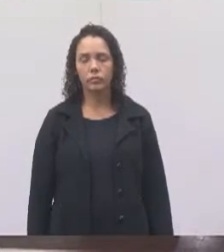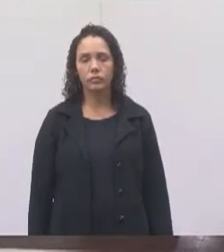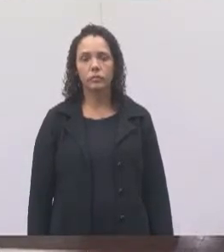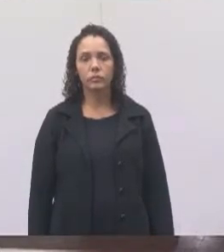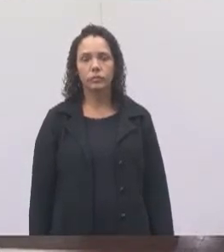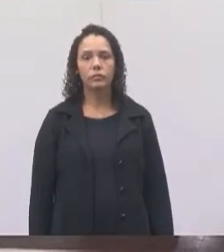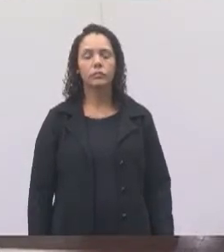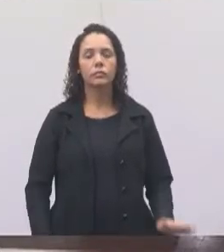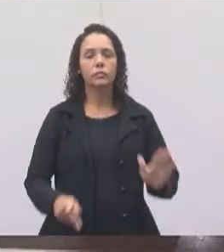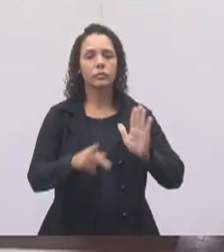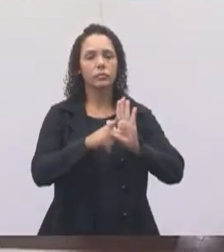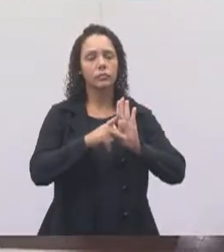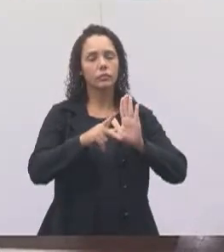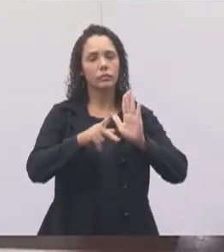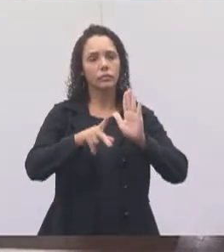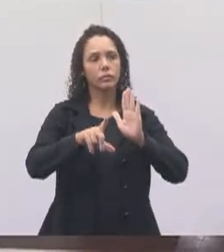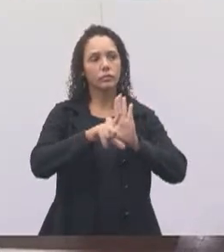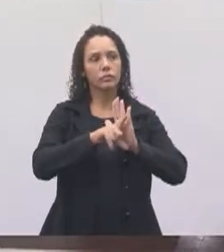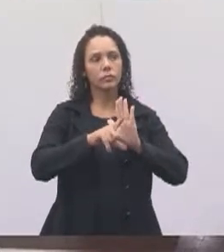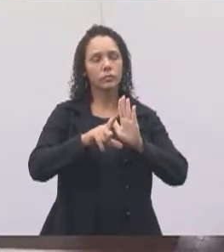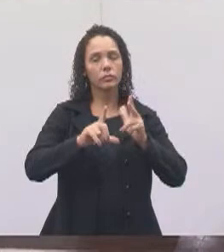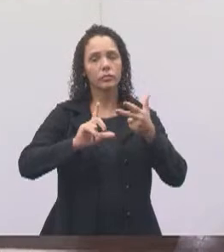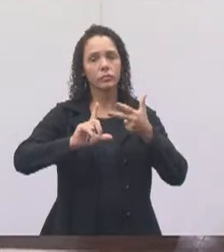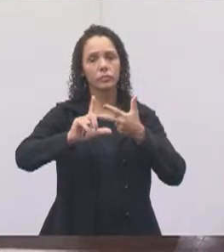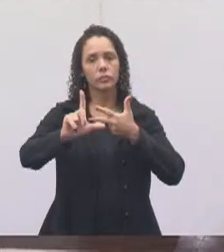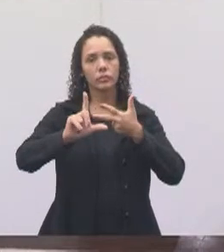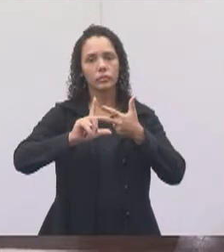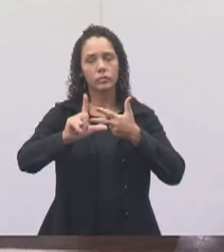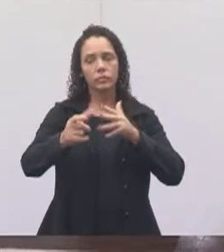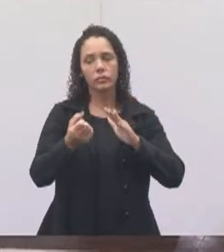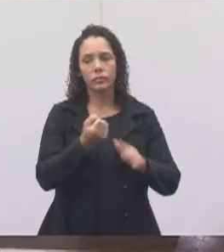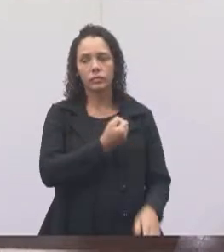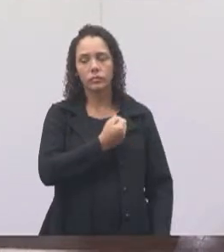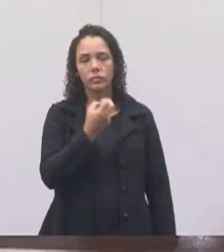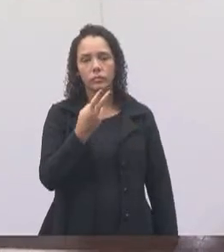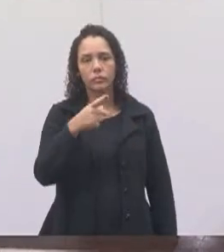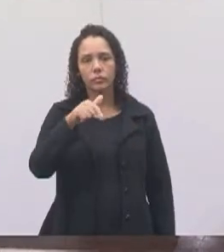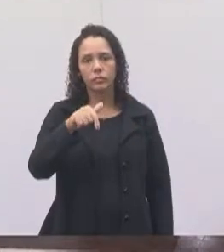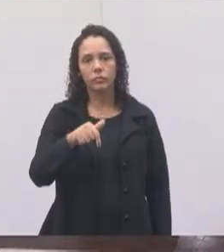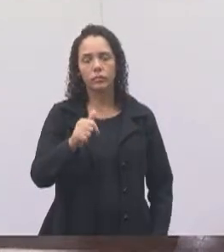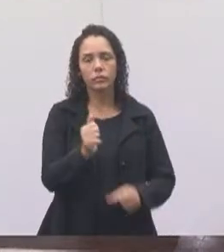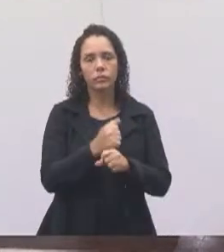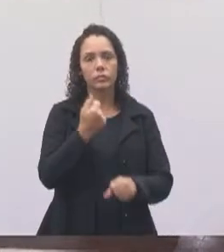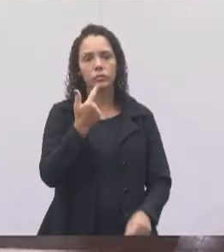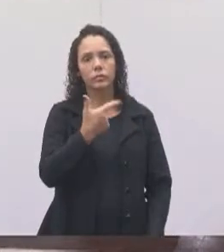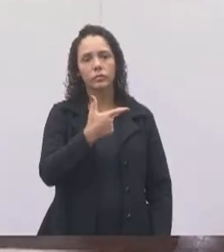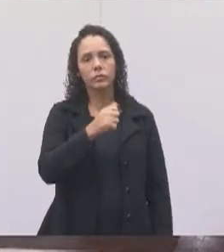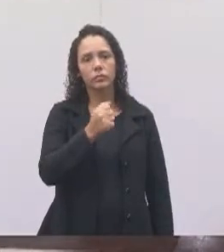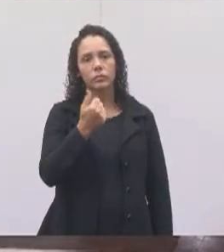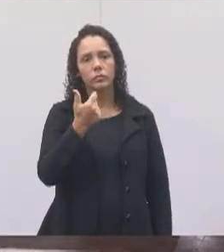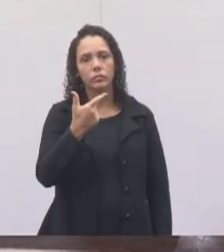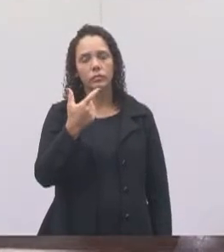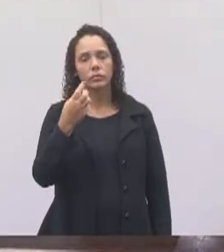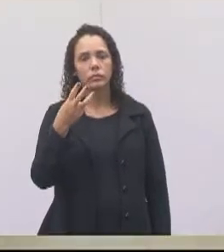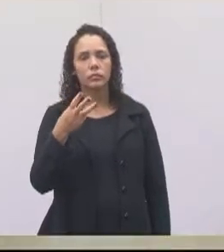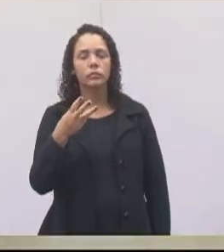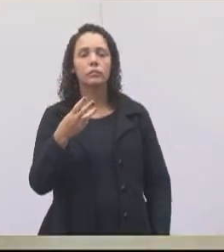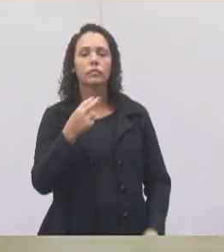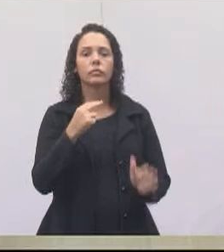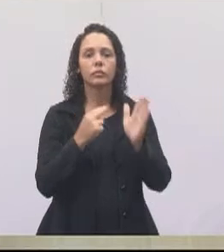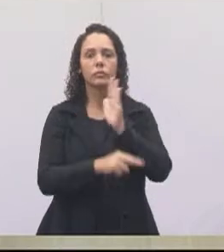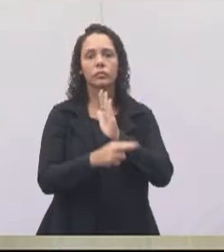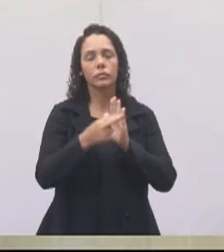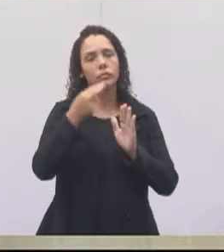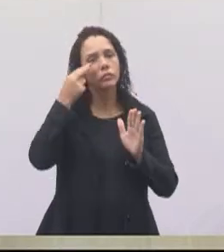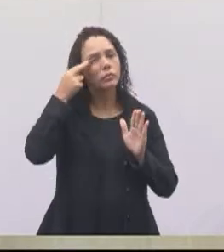Discussão única do projeto de lei do Legislativo número 27 de 2023, autoria vereador Roninha, institui